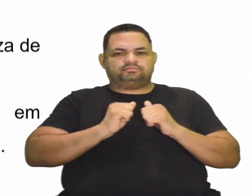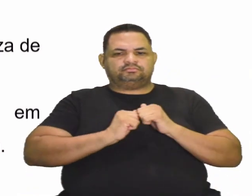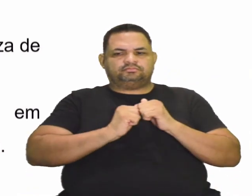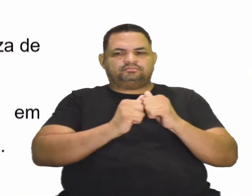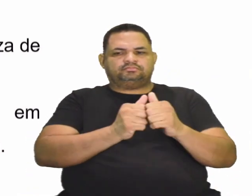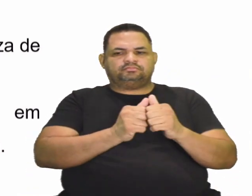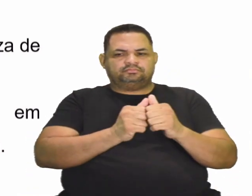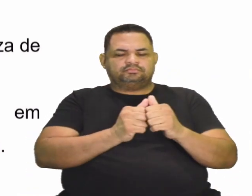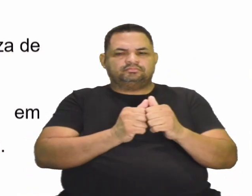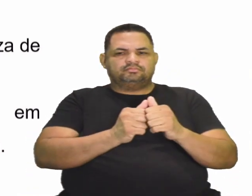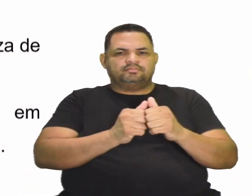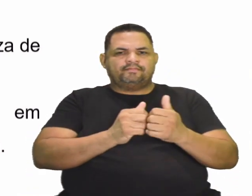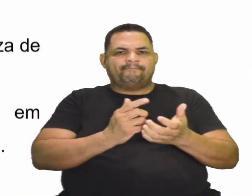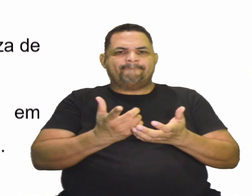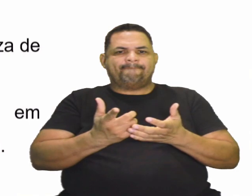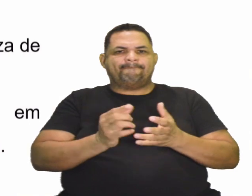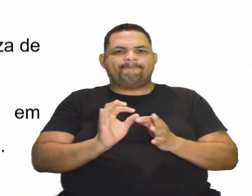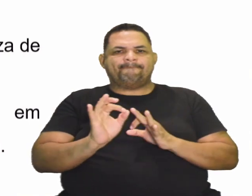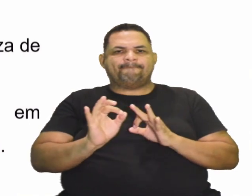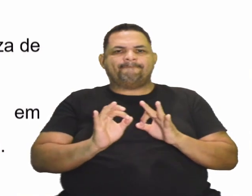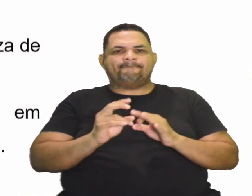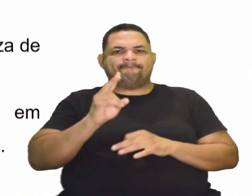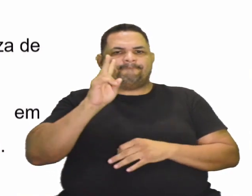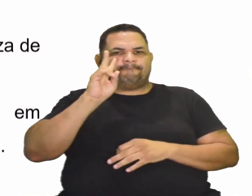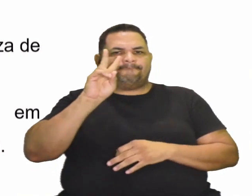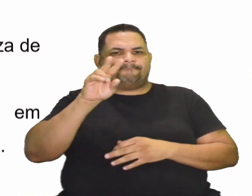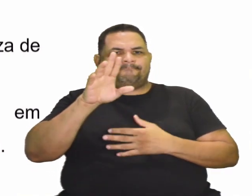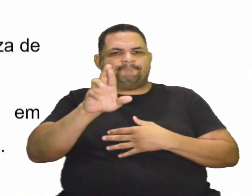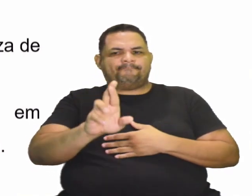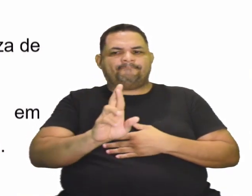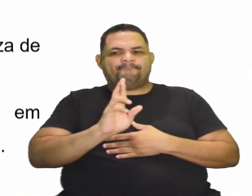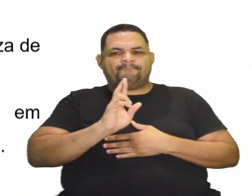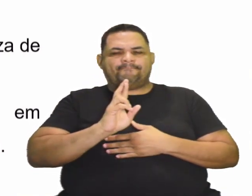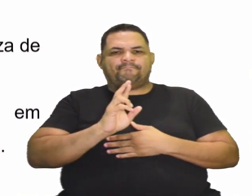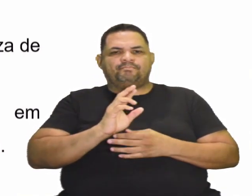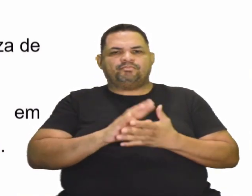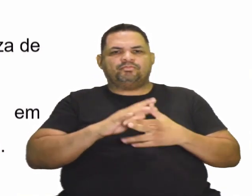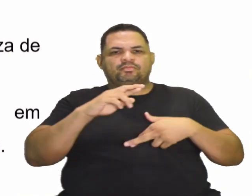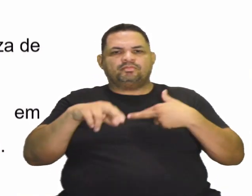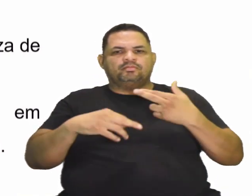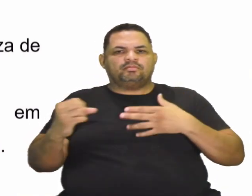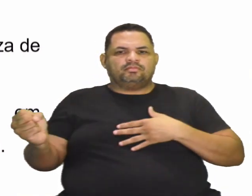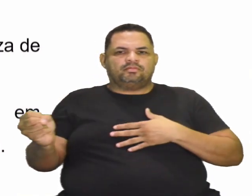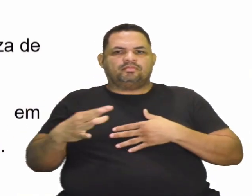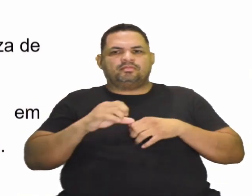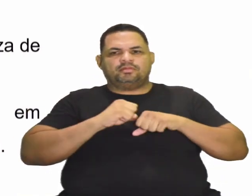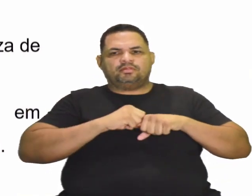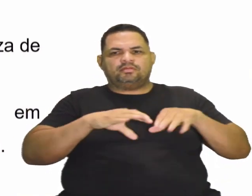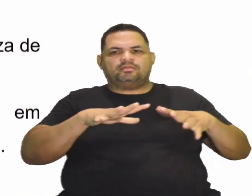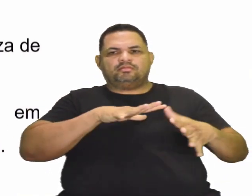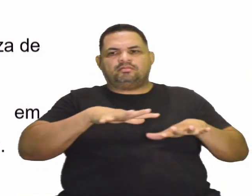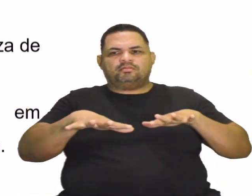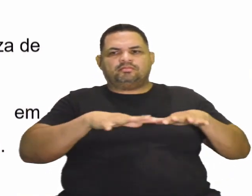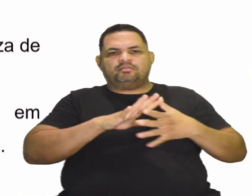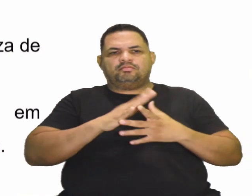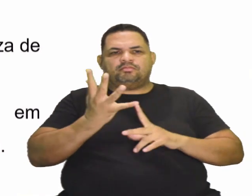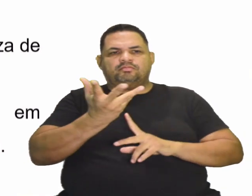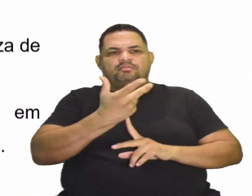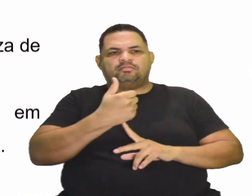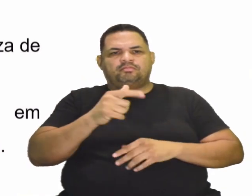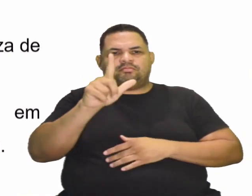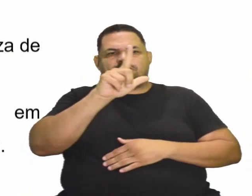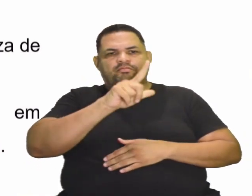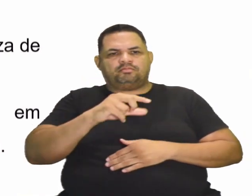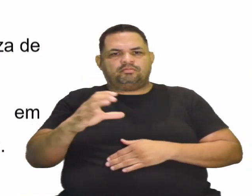aí e ver o gabarito. O Renascimento, amplo movimento artístico, literário